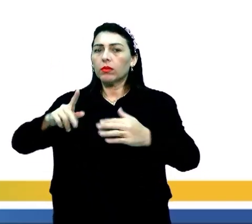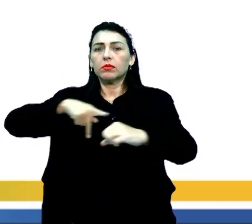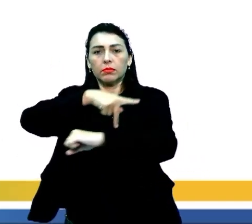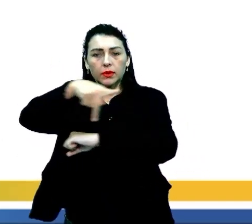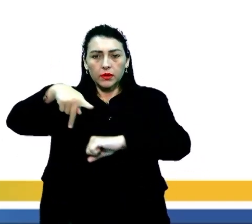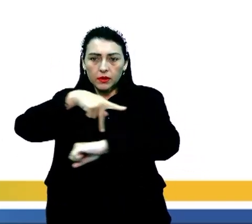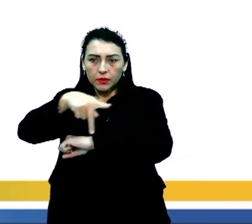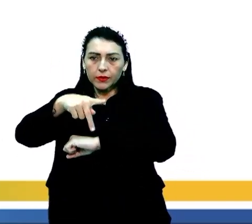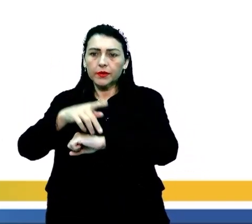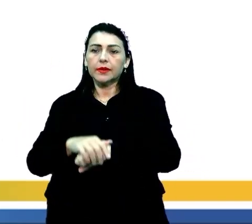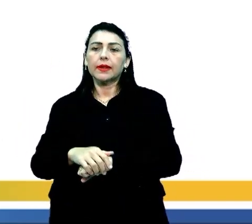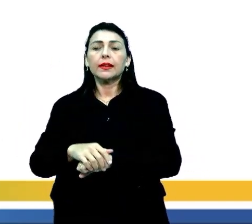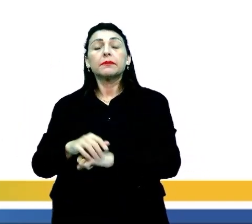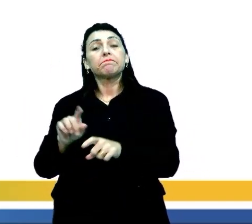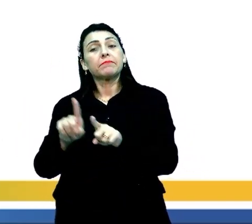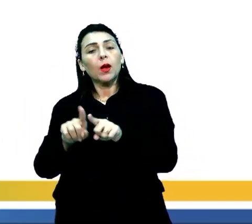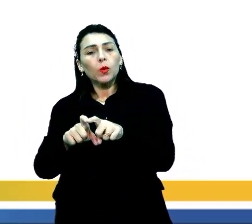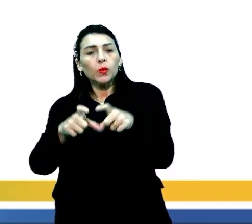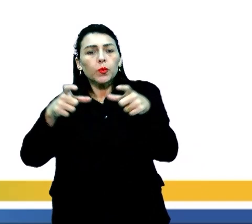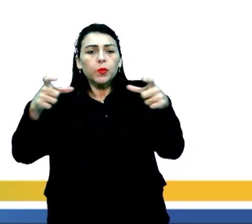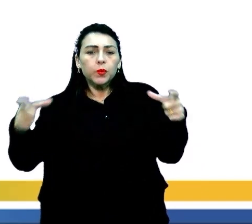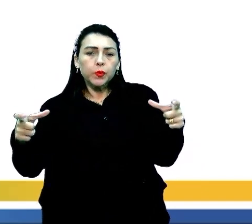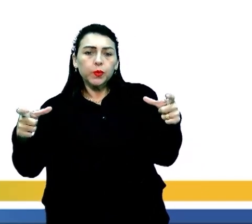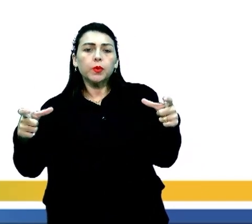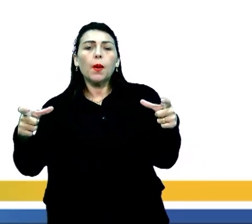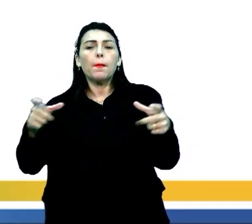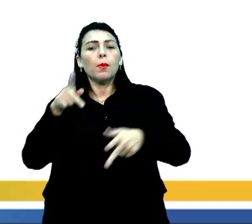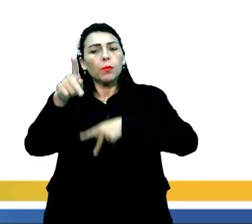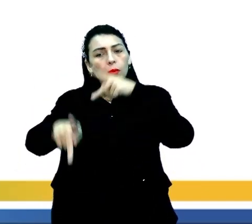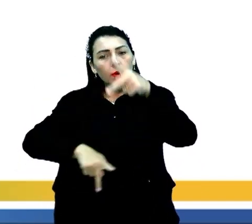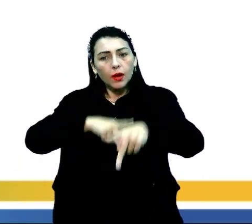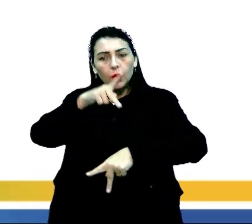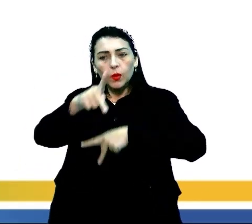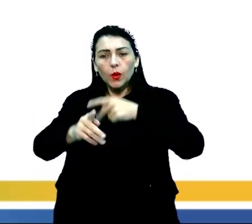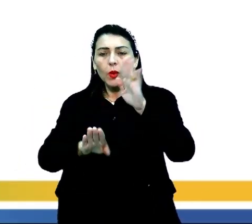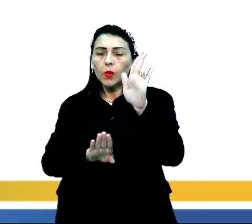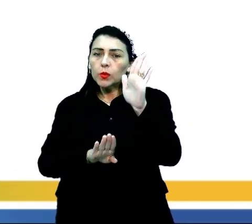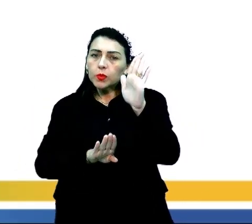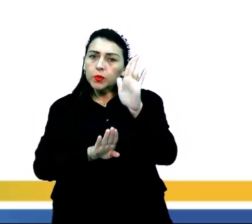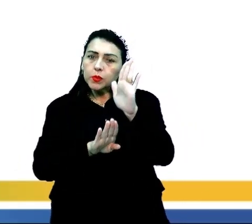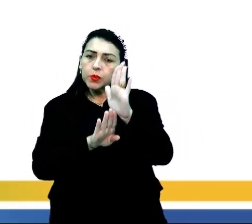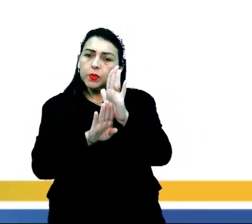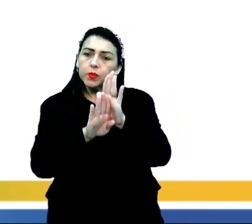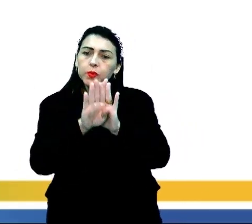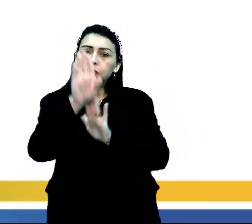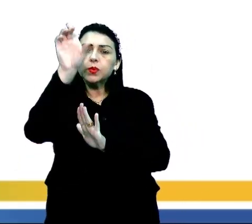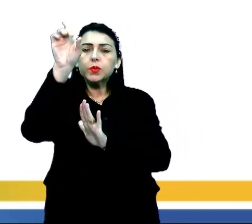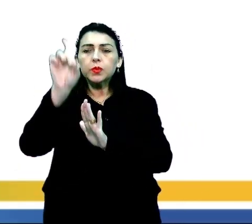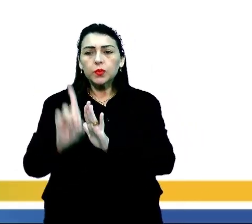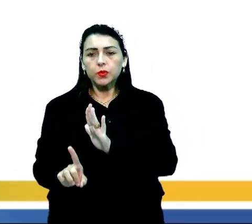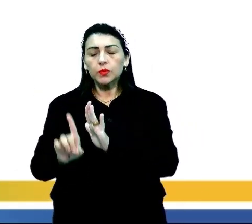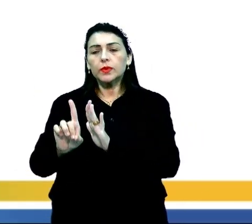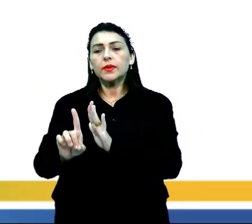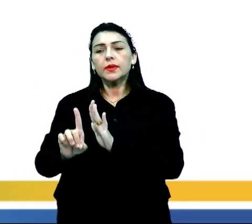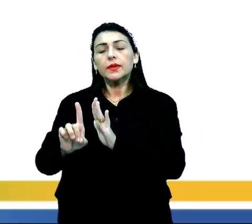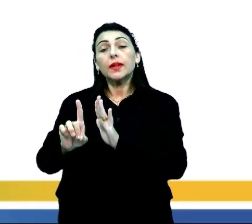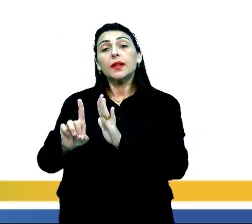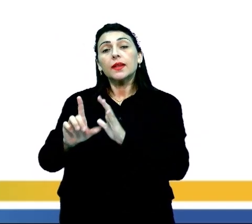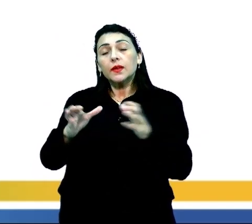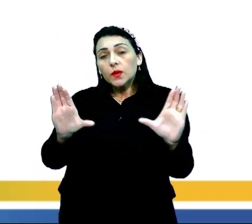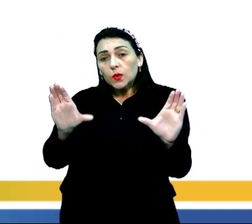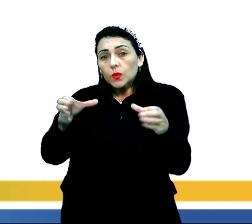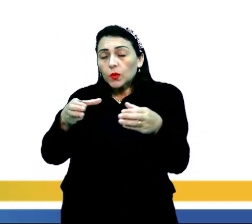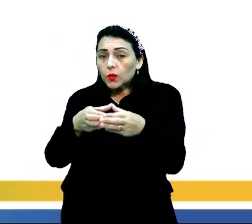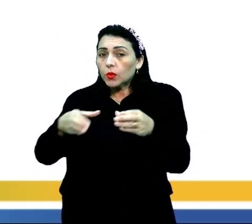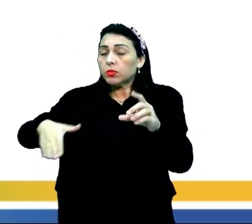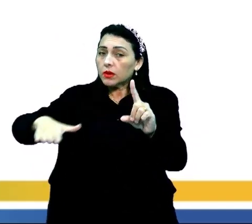no país. Apesar do amplo contingente populacional e dos avanços nos direitos dessa camada